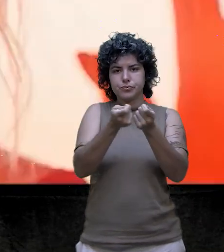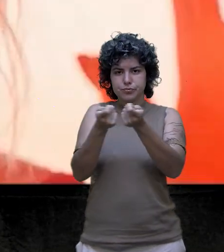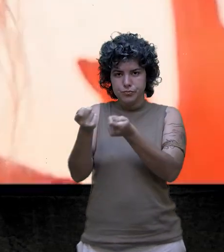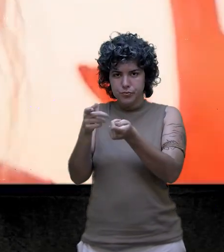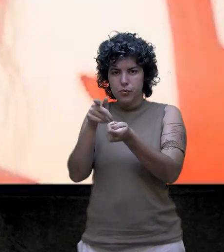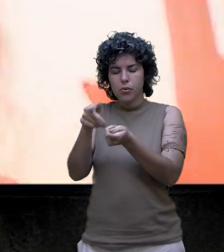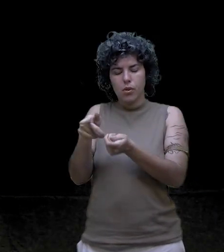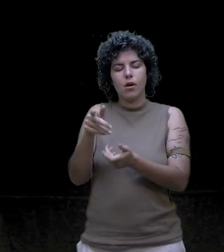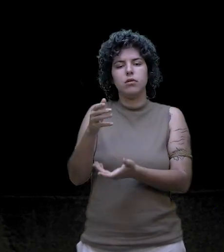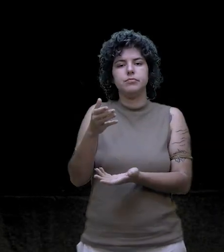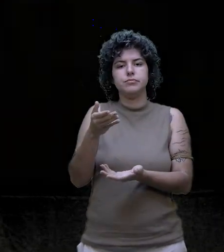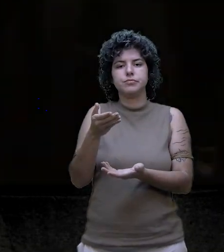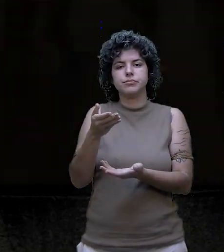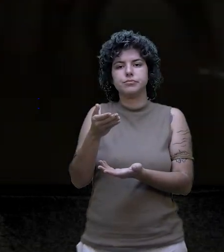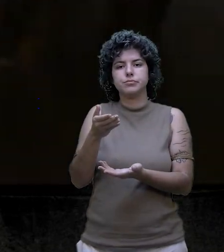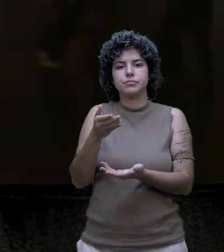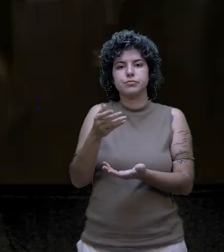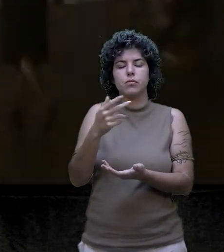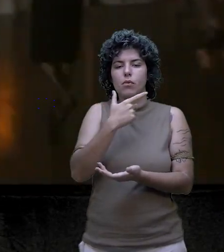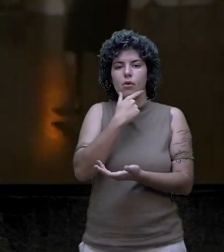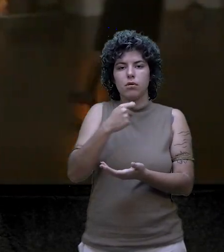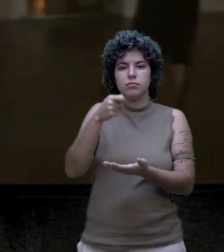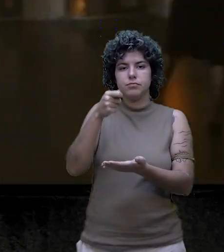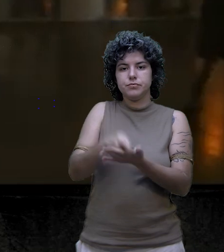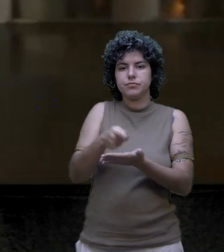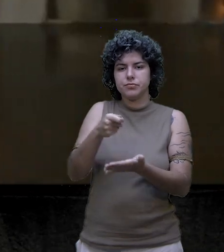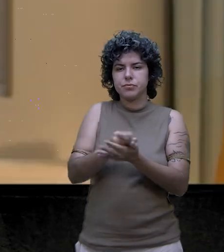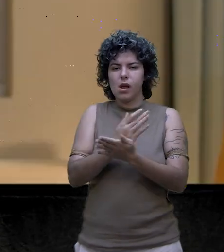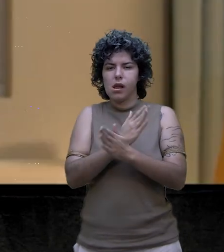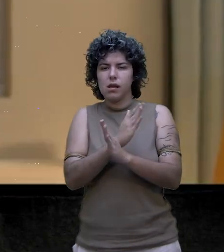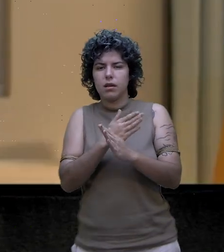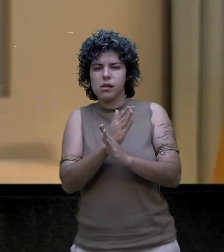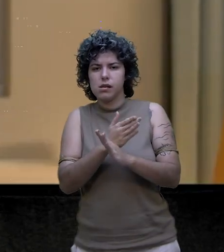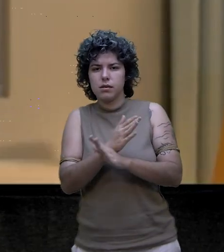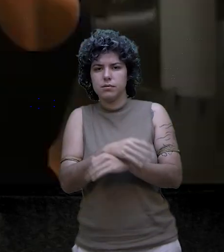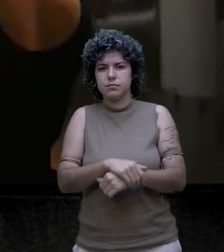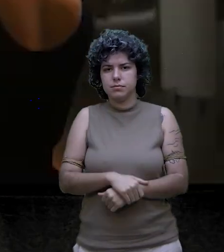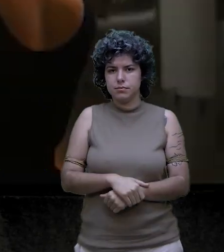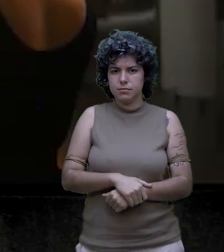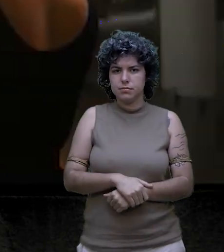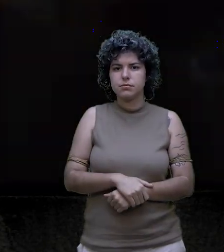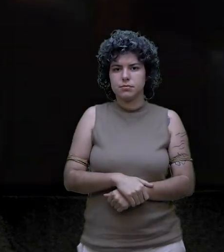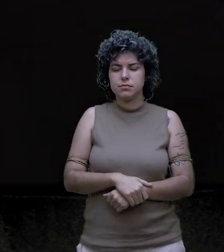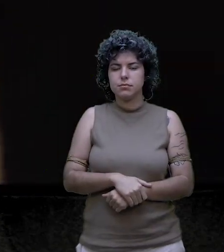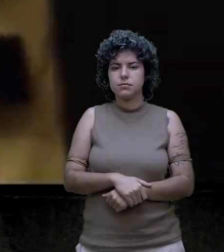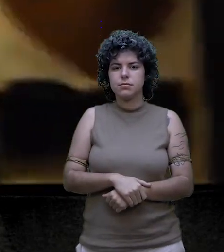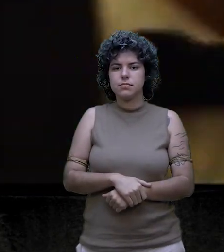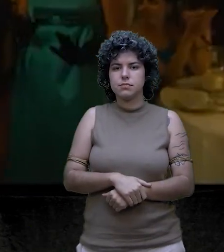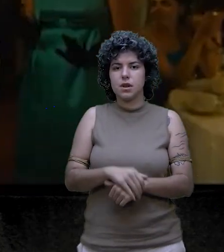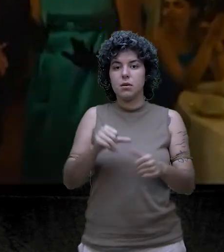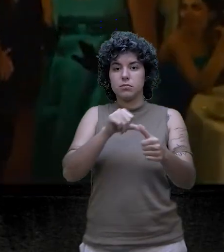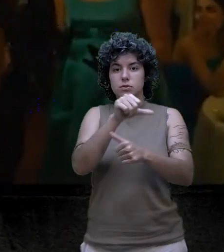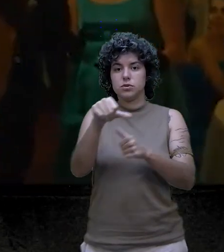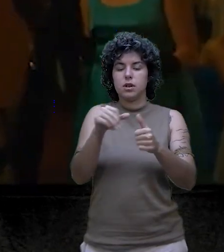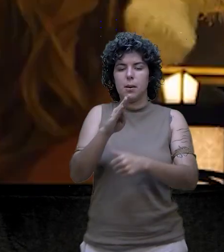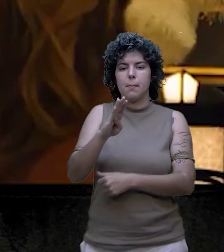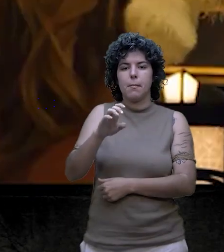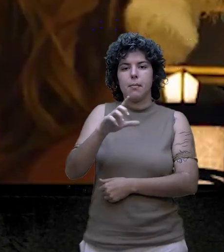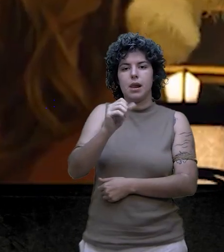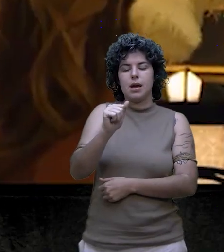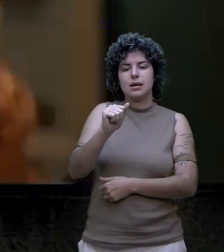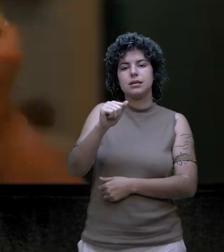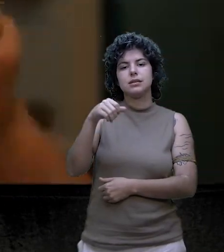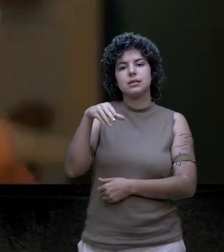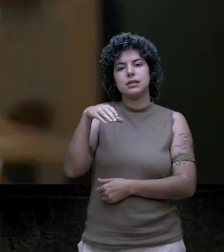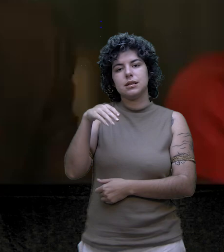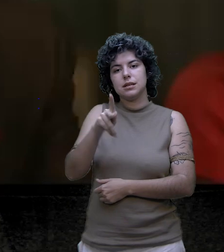mas na verdade aprisionam. E Alice, ao questionar, vira a chave para um thriller que mistura Black Mirror com Stepford